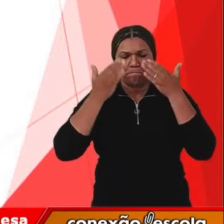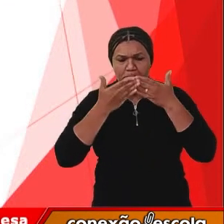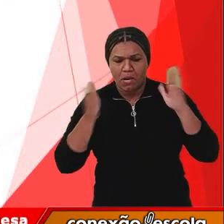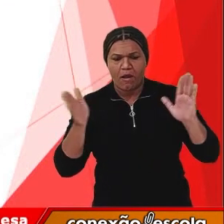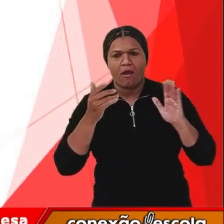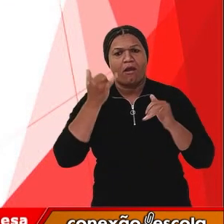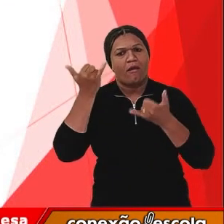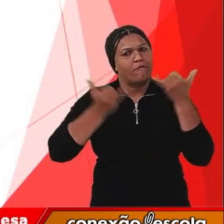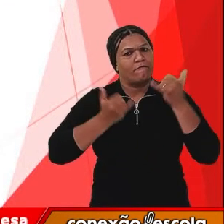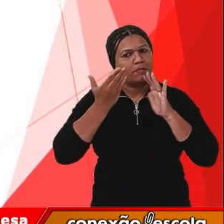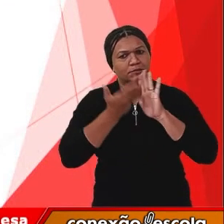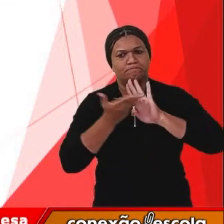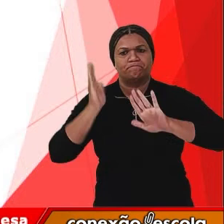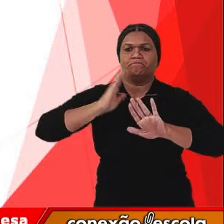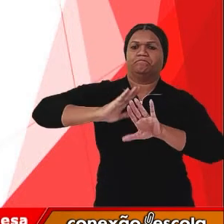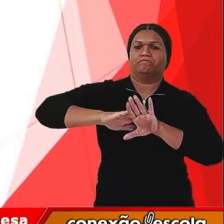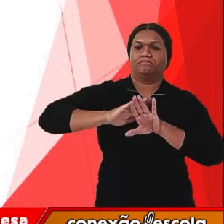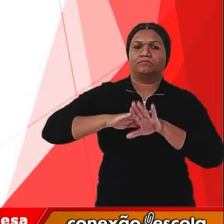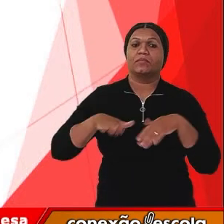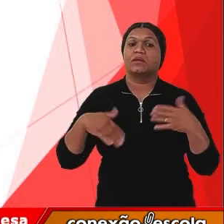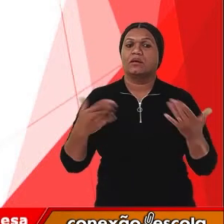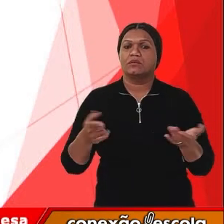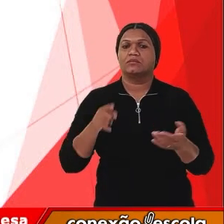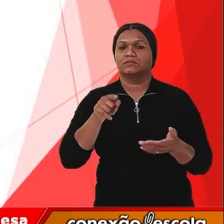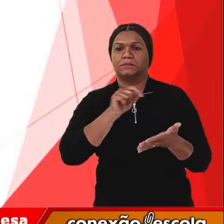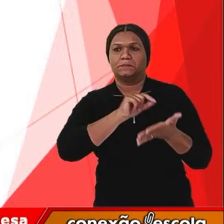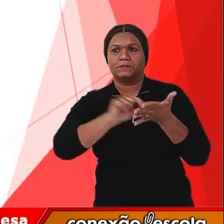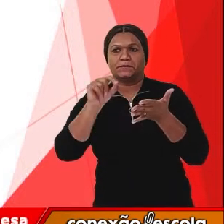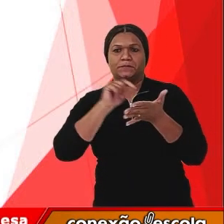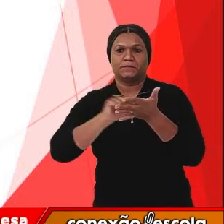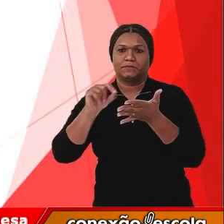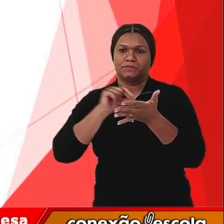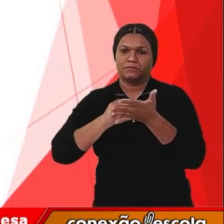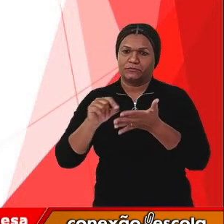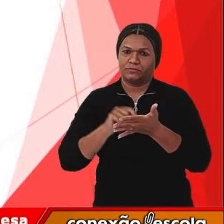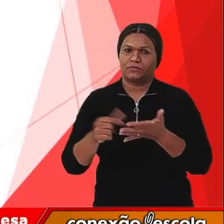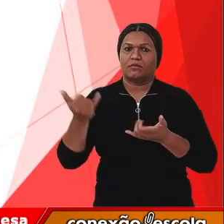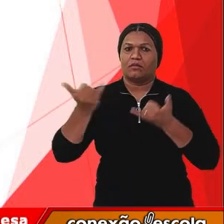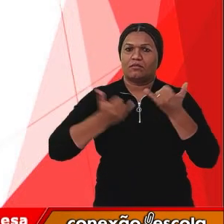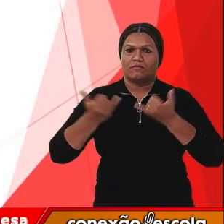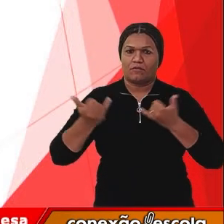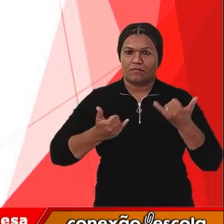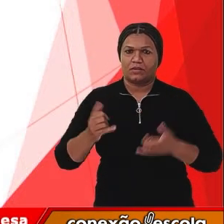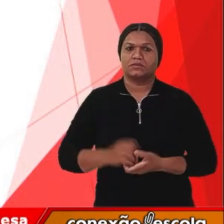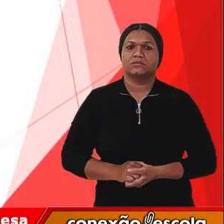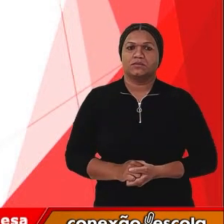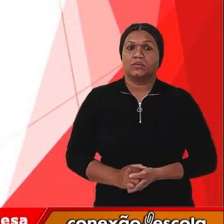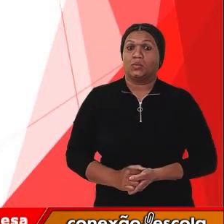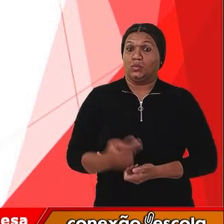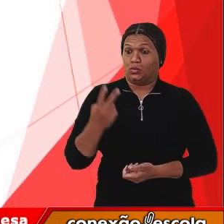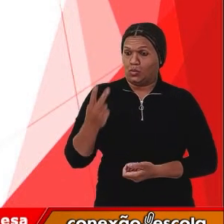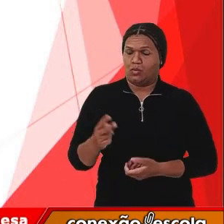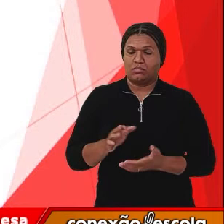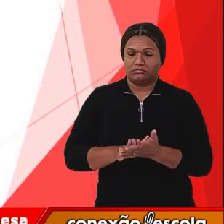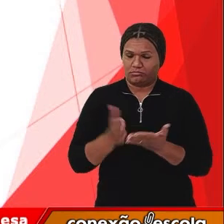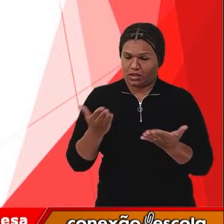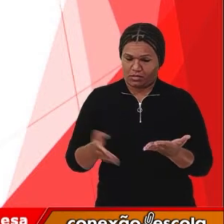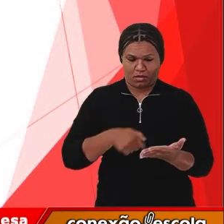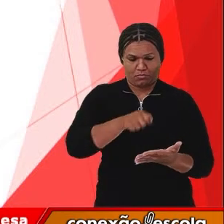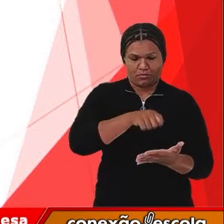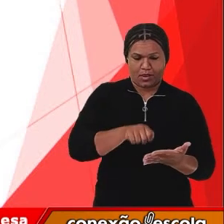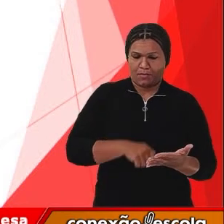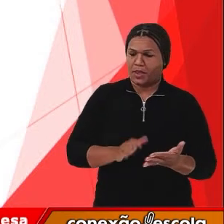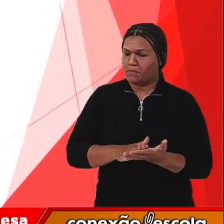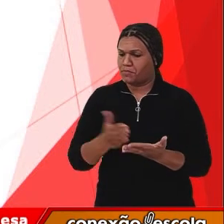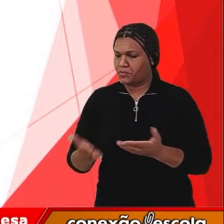texto Então a ponte sobre ele essas informações listando em dois lados no seu caderno de um